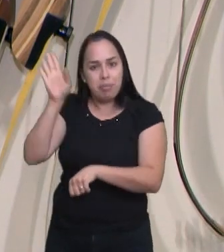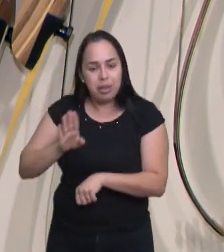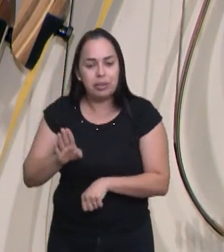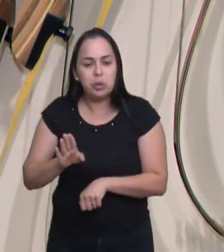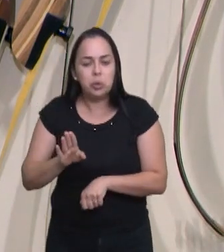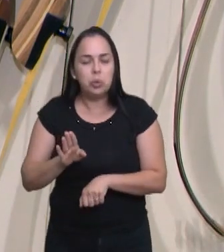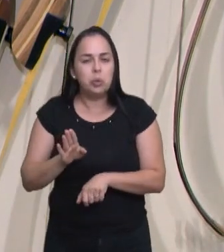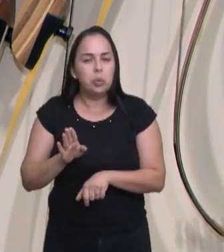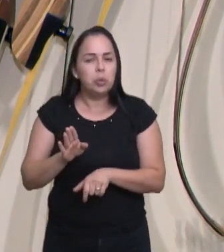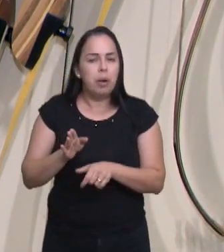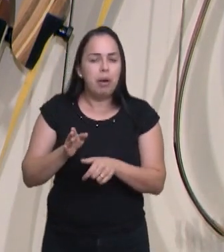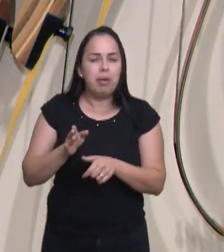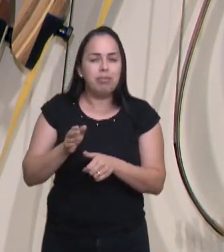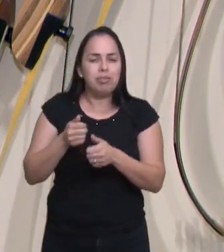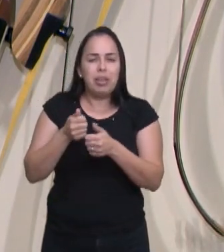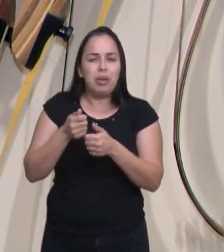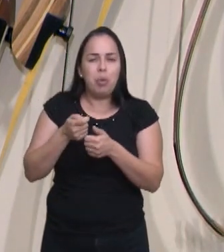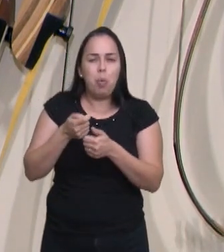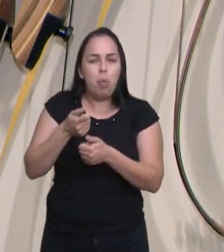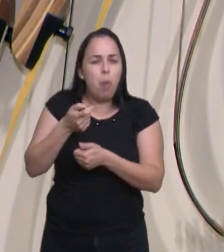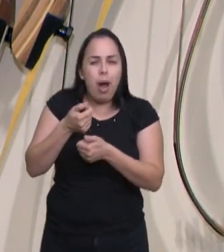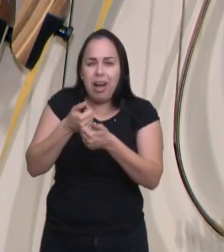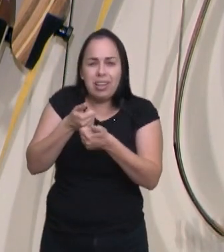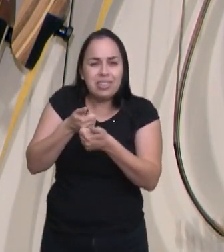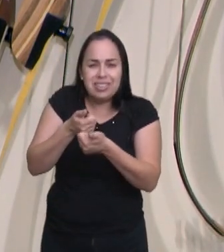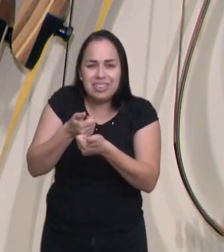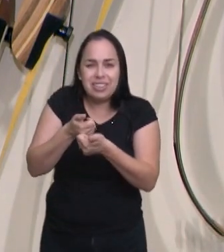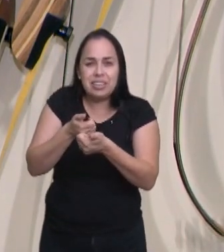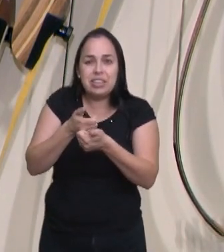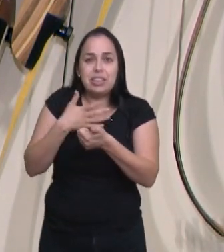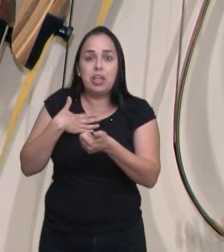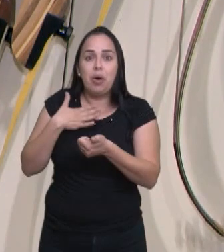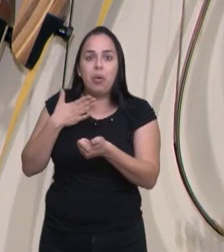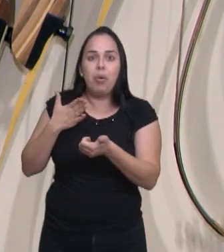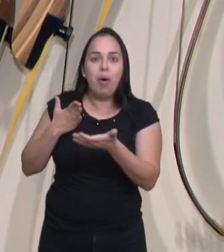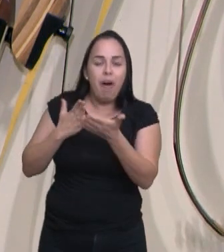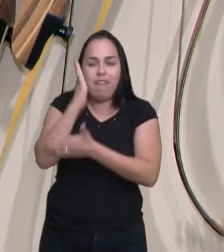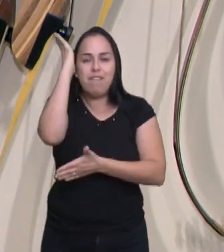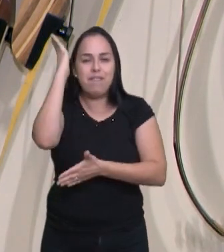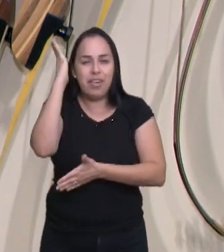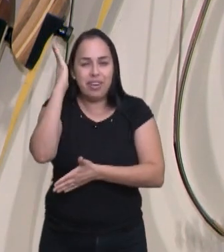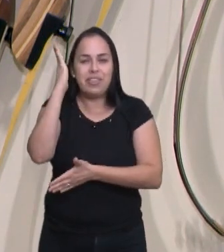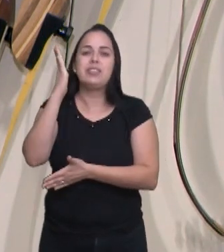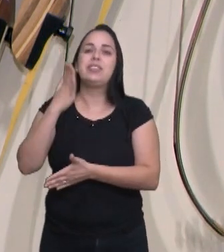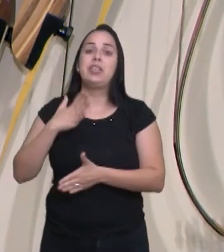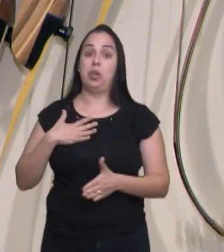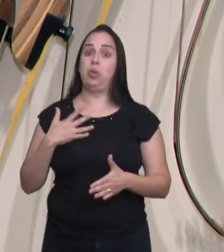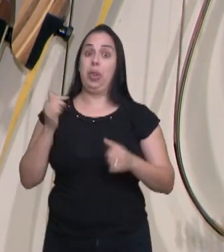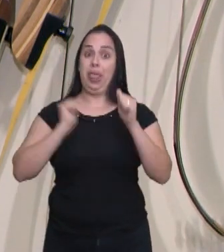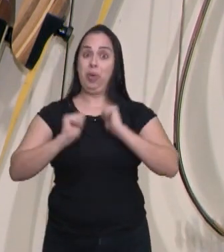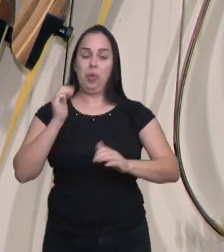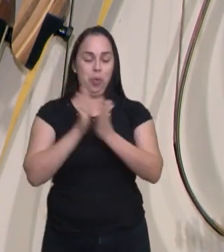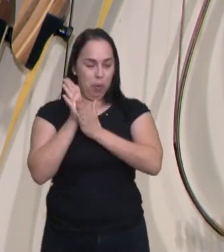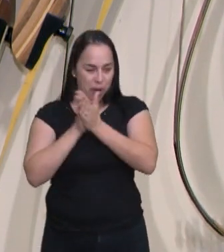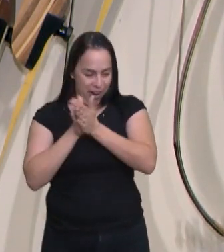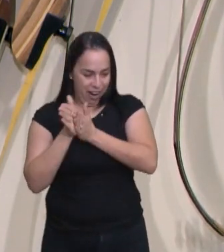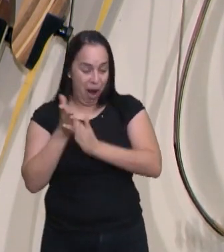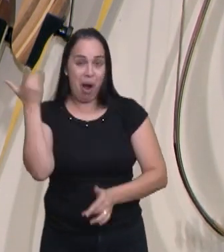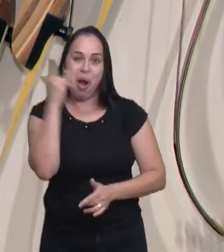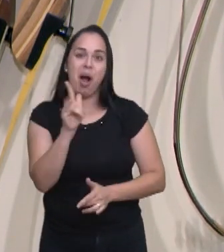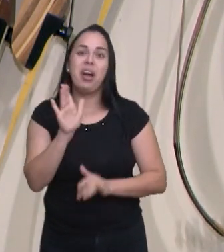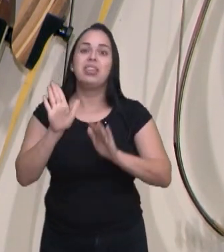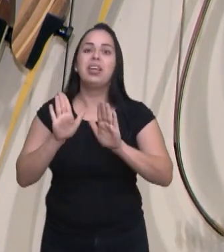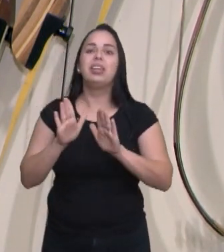por uma margem muito pequena. Isso me fez animar ainda mais.